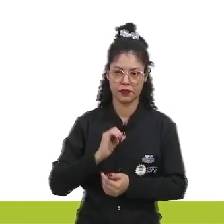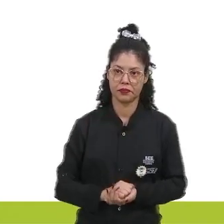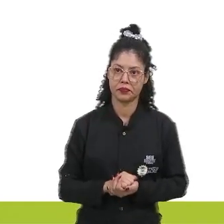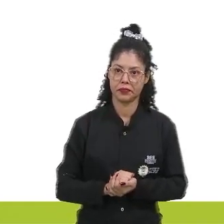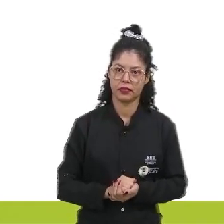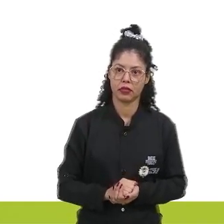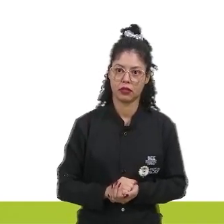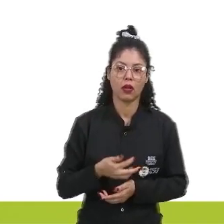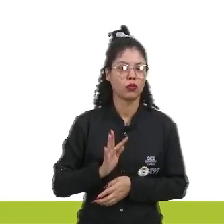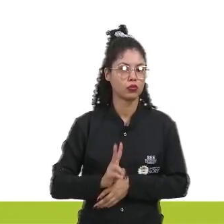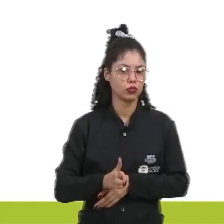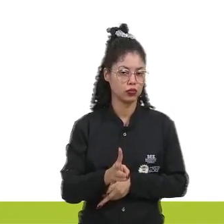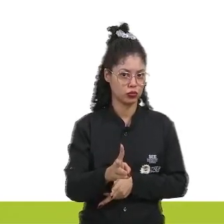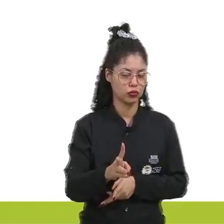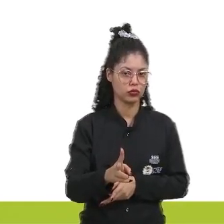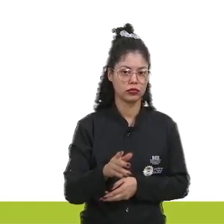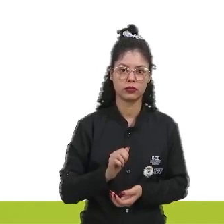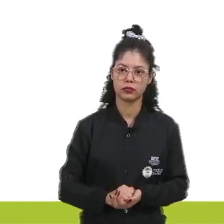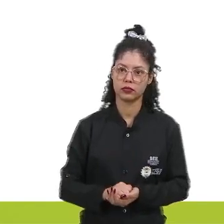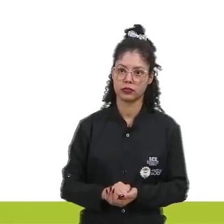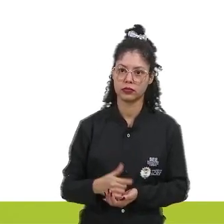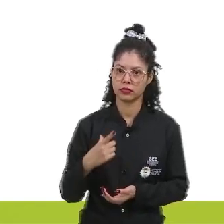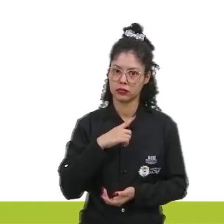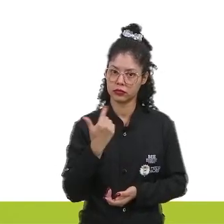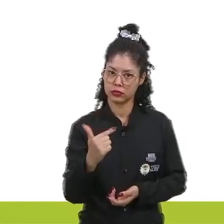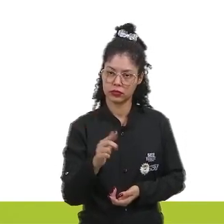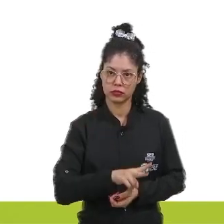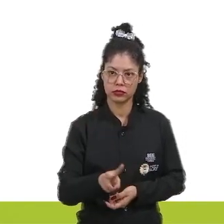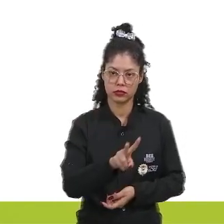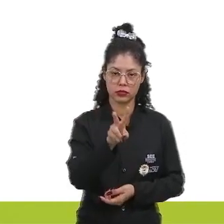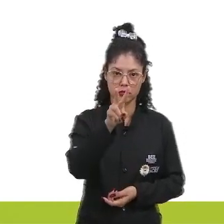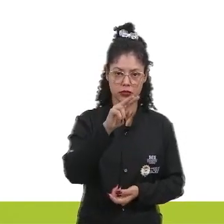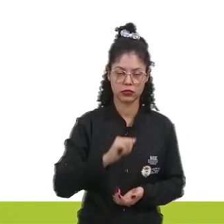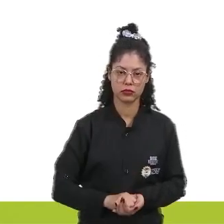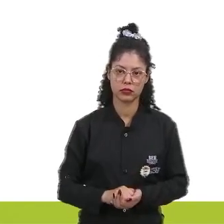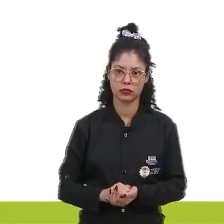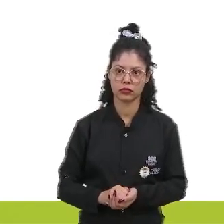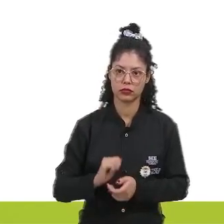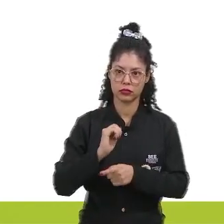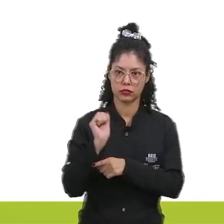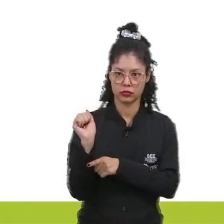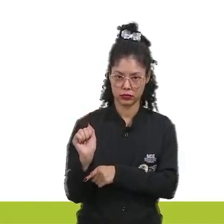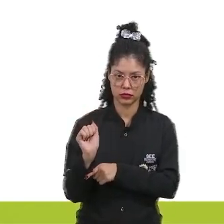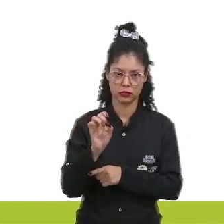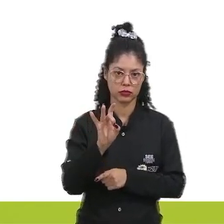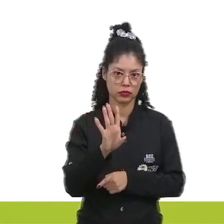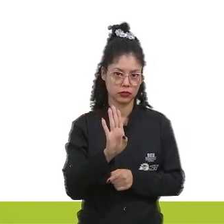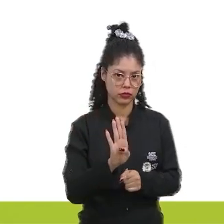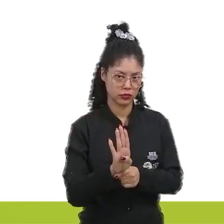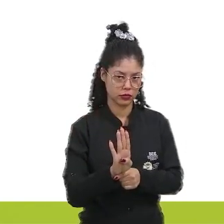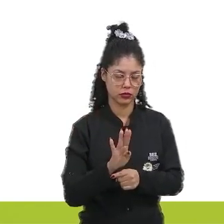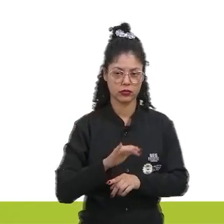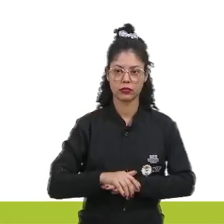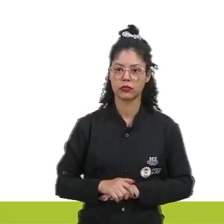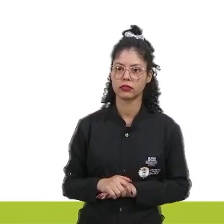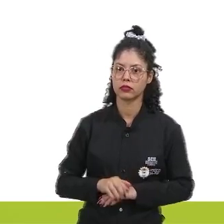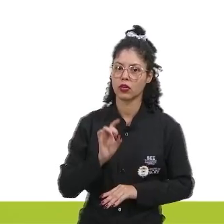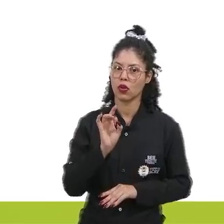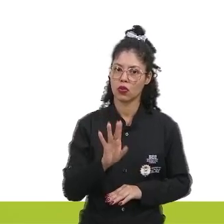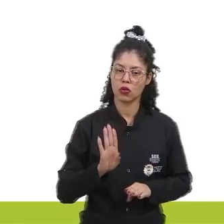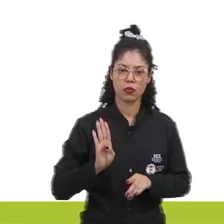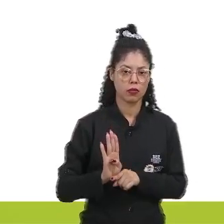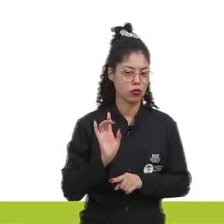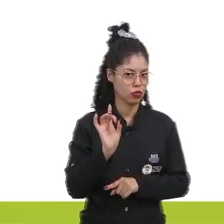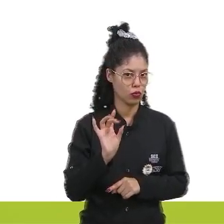constante é uma função que ela não admite valores para o coeficiente em A, tá bom? Só para B. Ou seja, B existe, o A